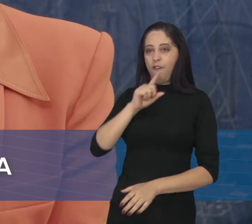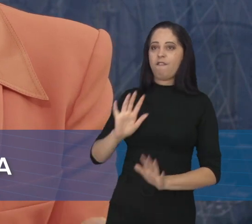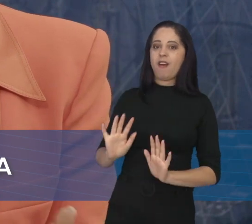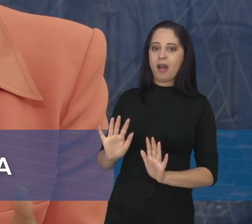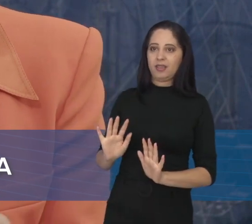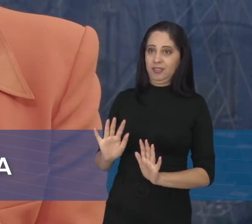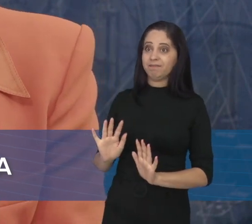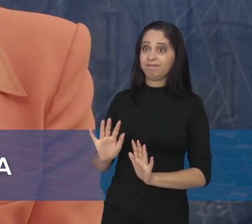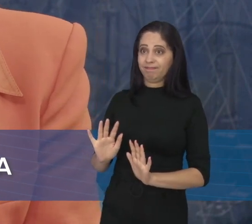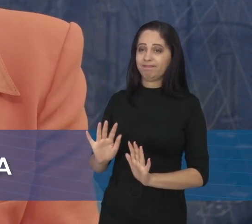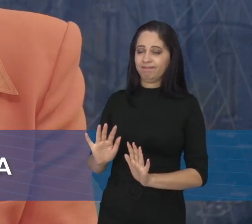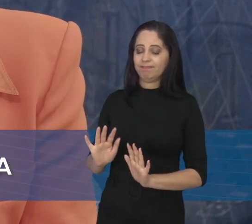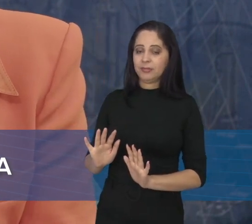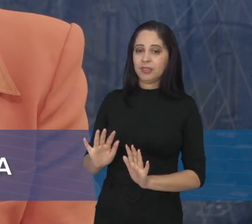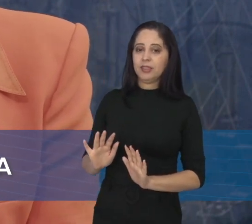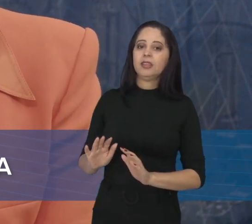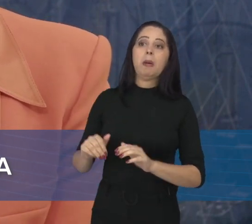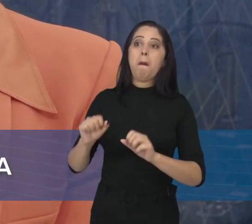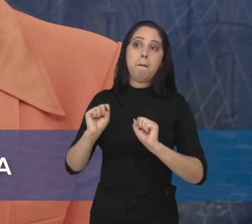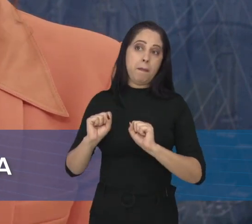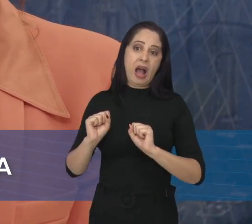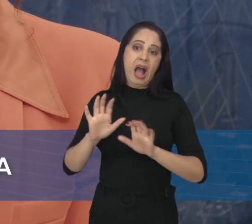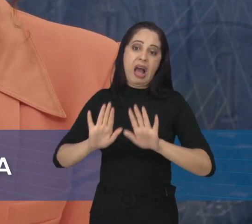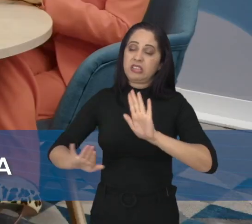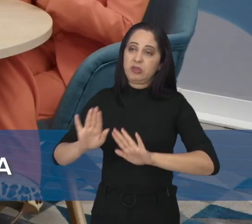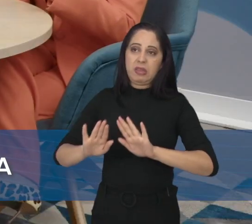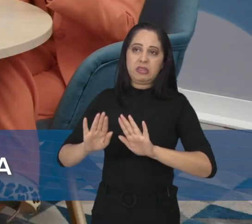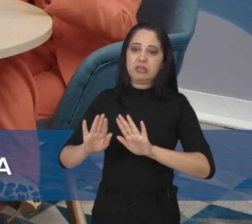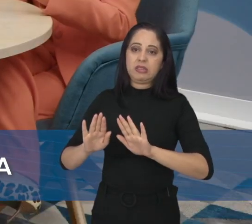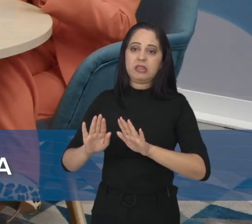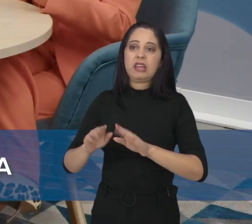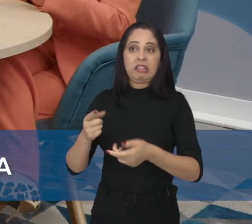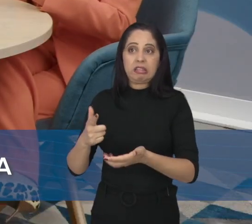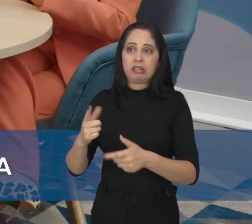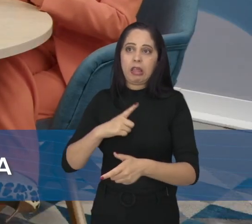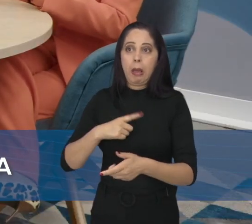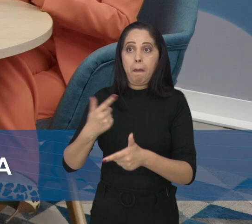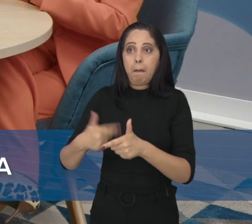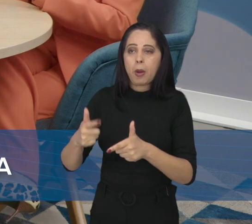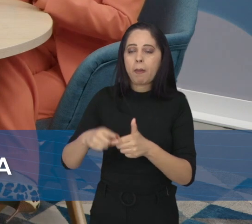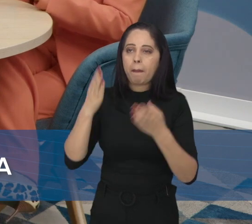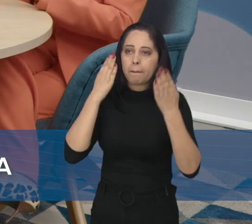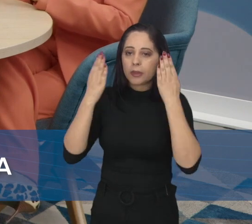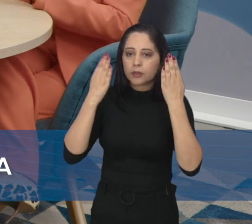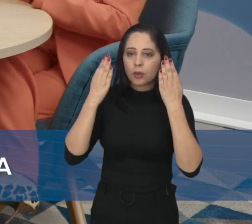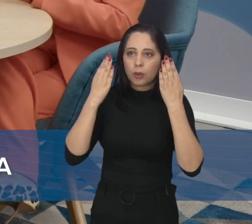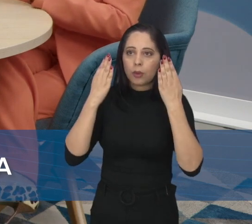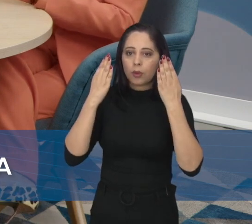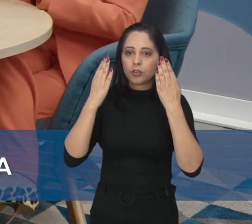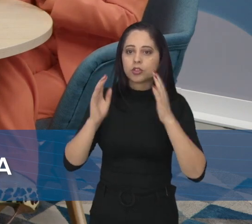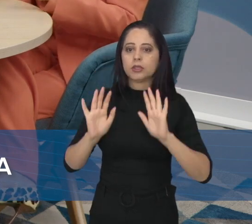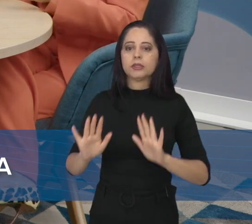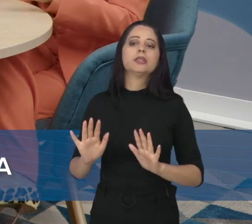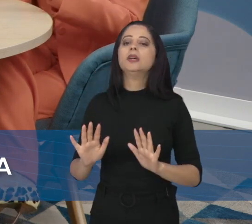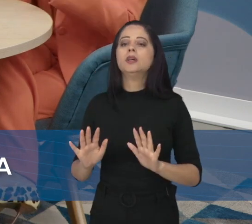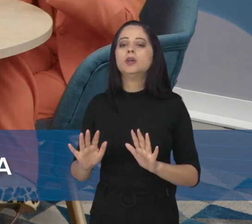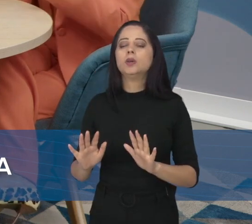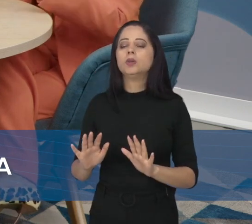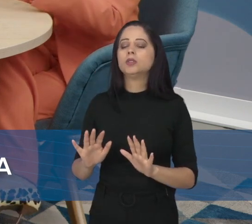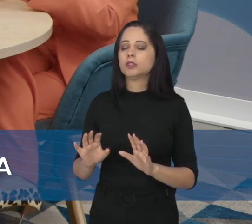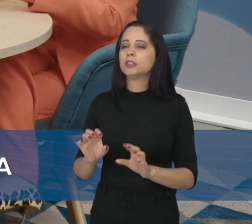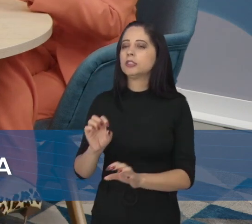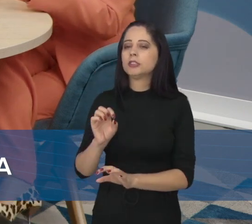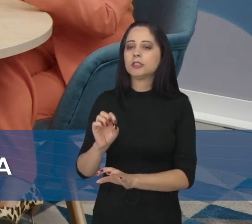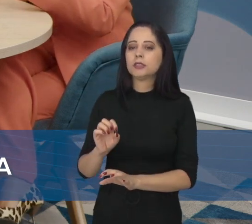pode ser moral, ela pode ser estrutural, psicologicamente falando, mas ela está nessa pessoa, entende? Então, eu acredito